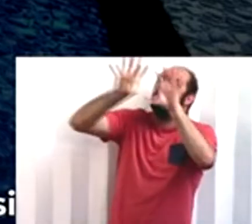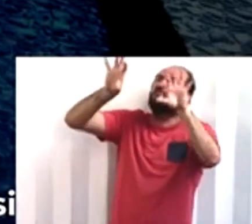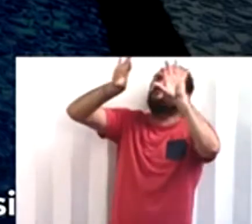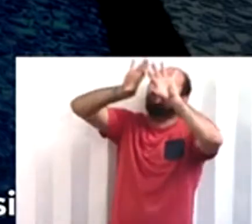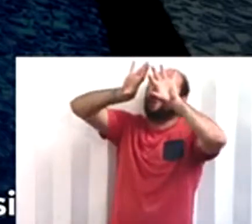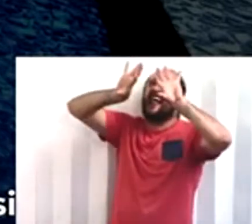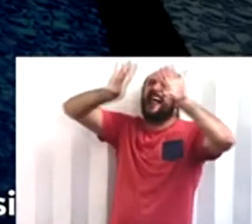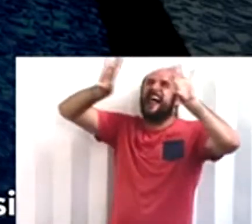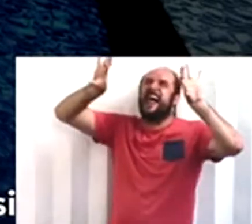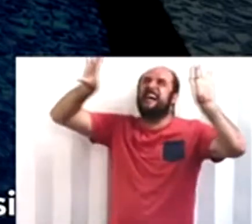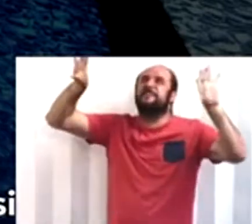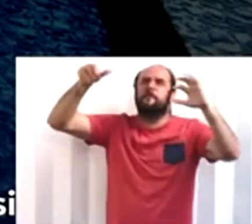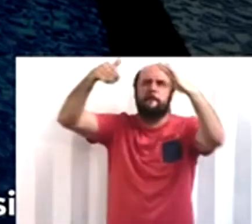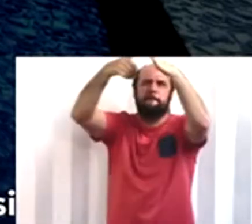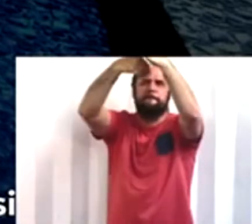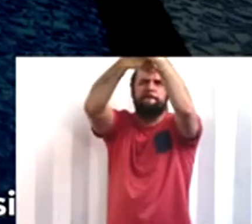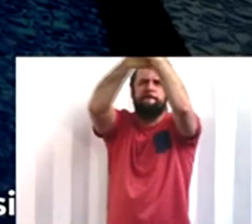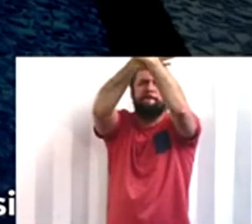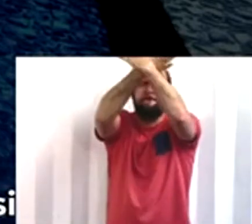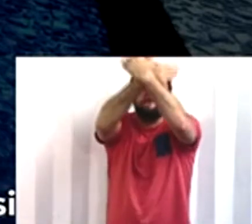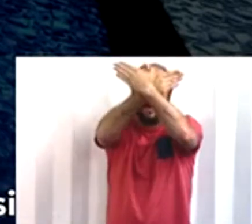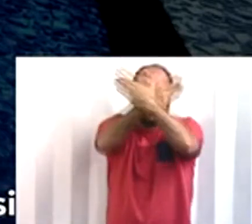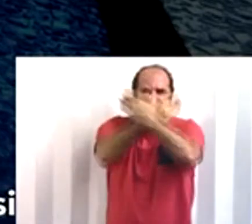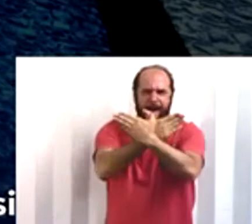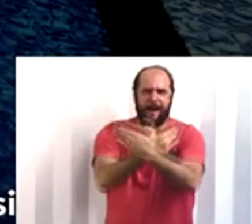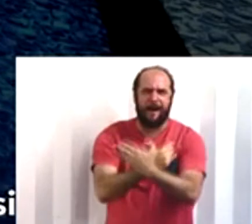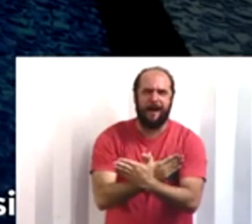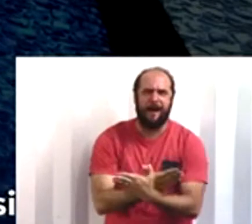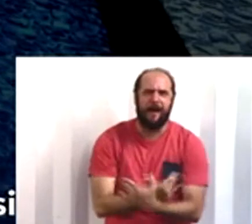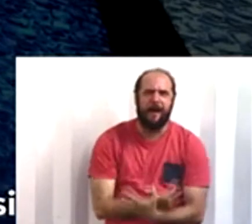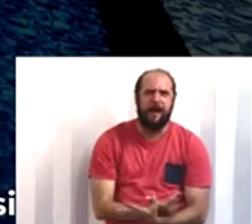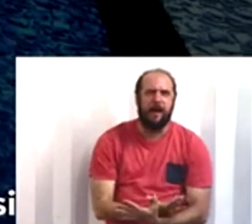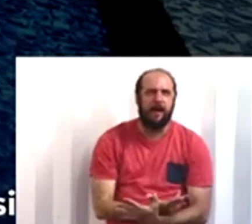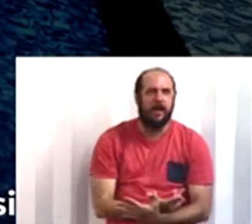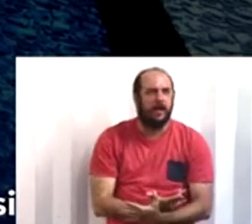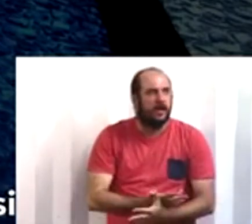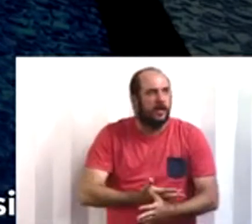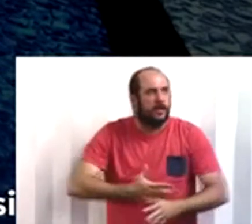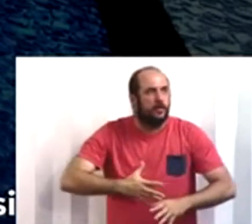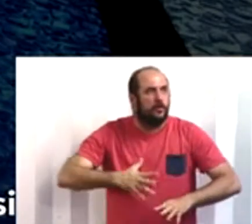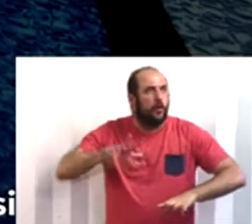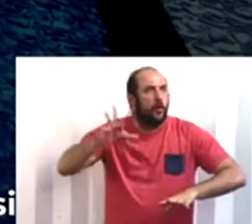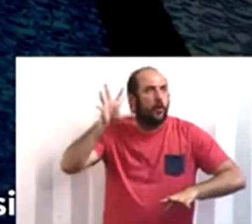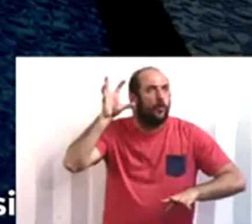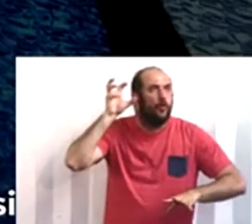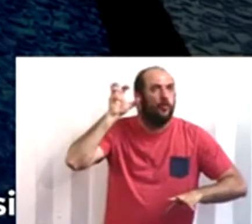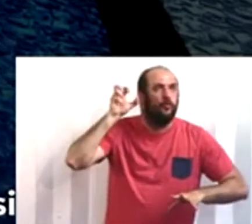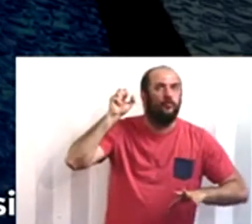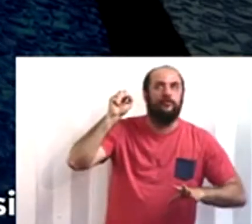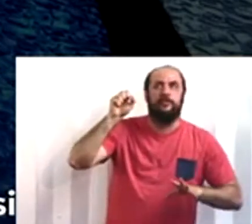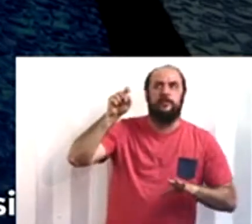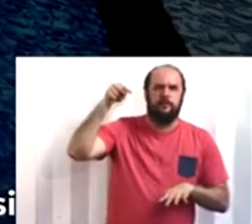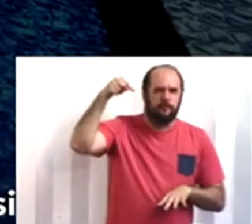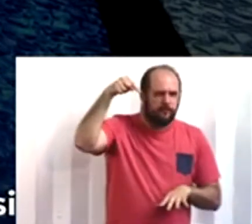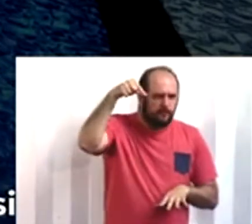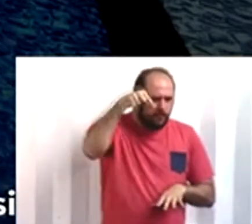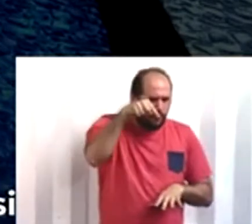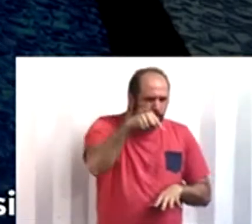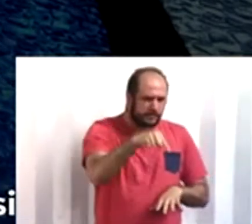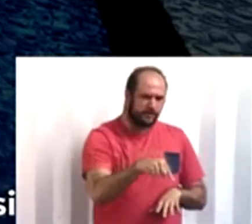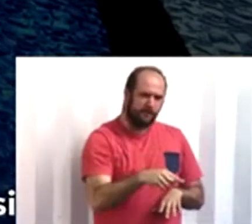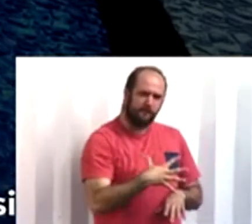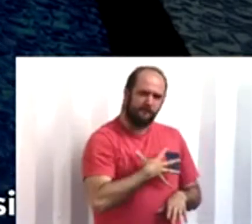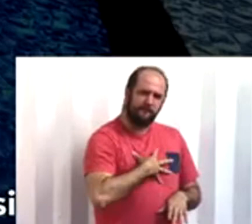Espírito descendo como pomba sobre ele. Então foi ouvida uma voz dos céus: Tu és o meu